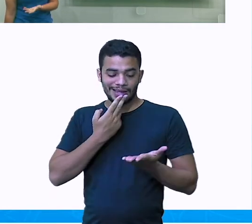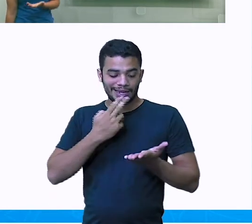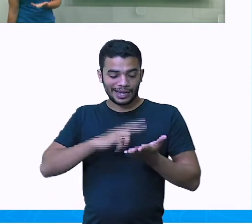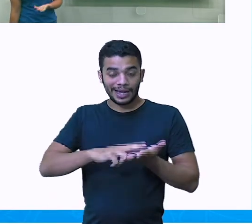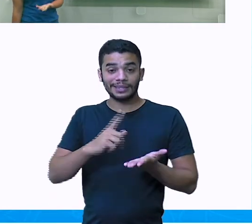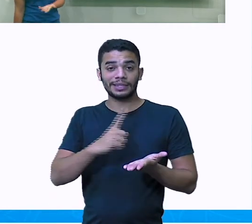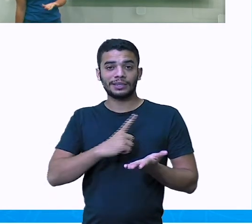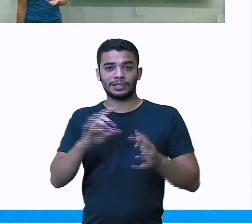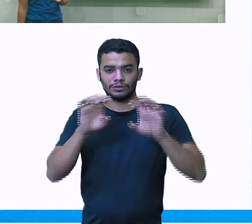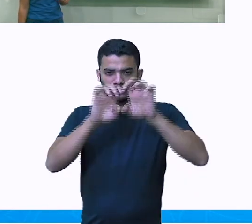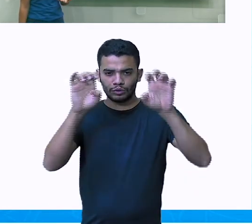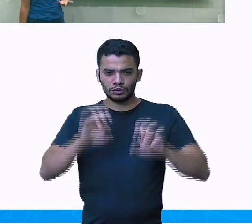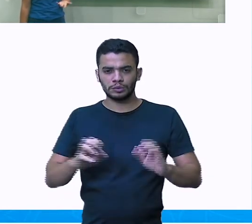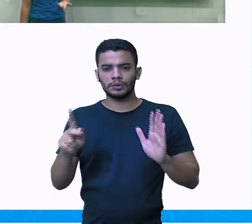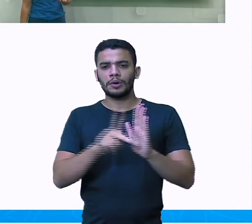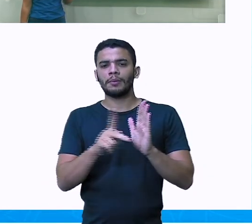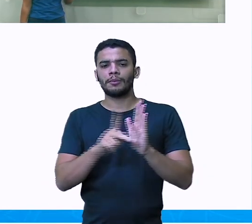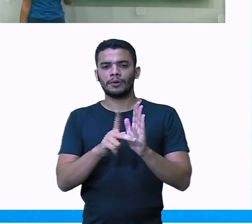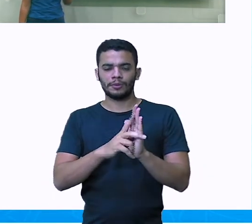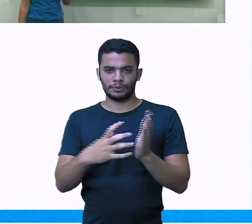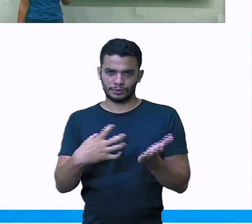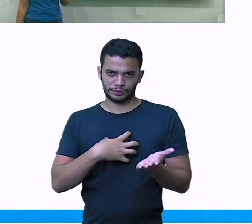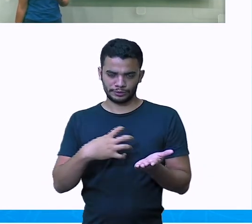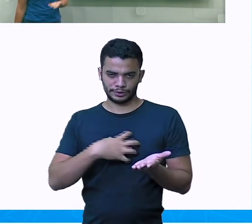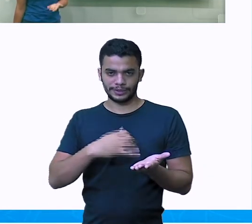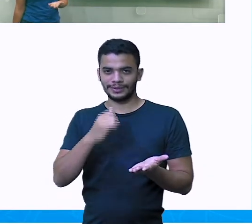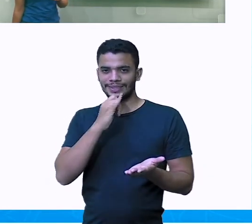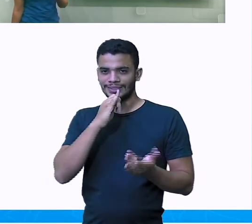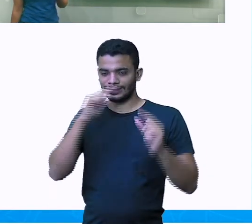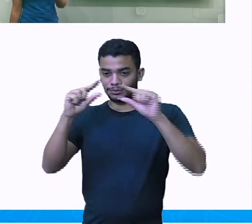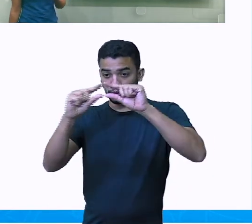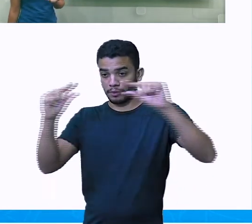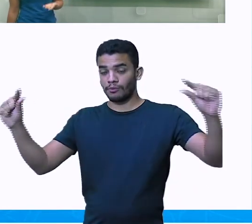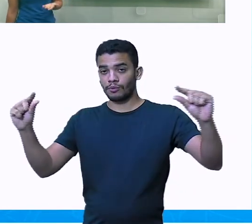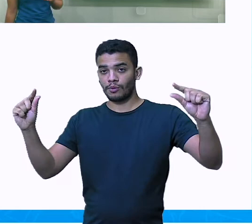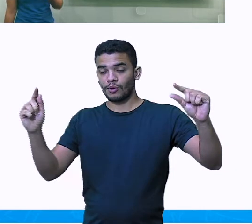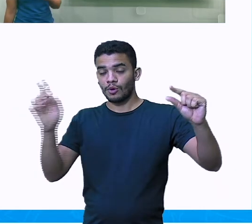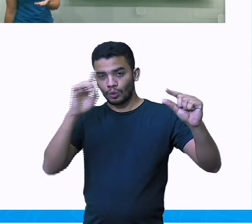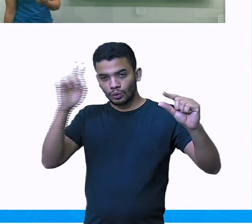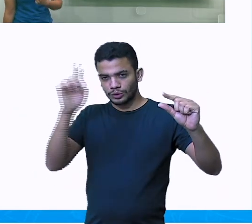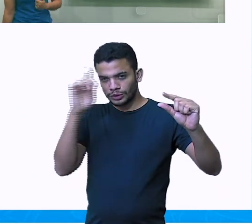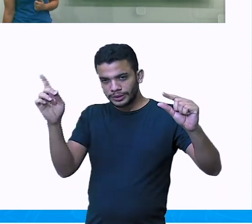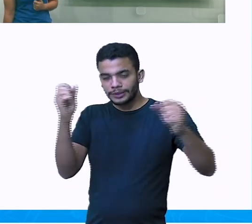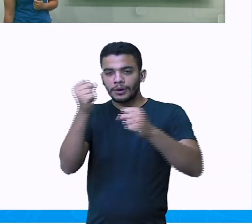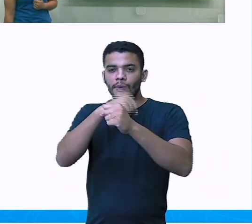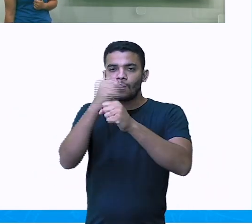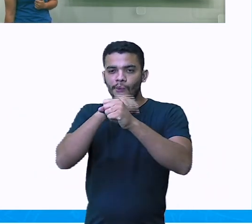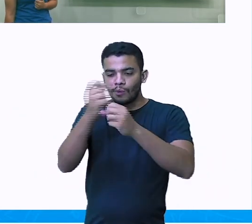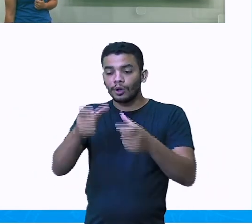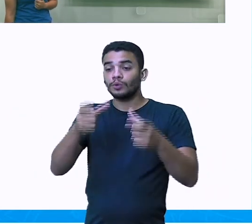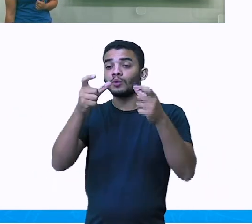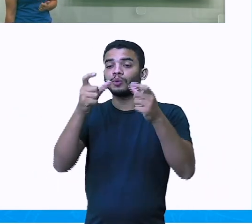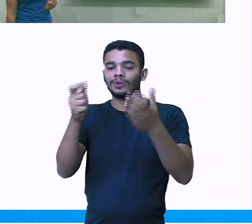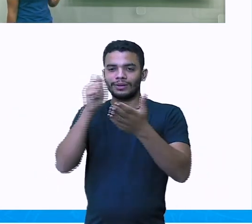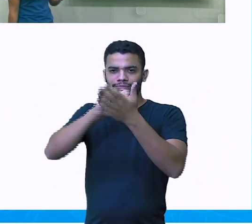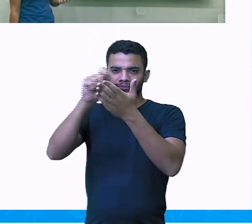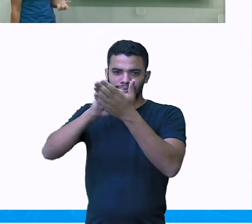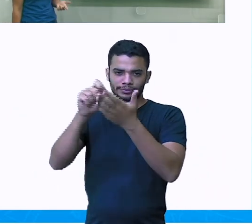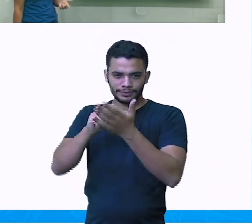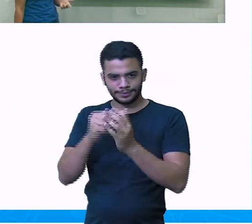estrutura, com cabeçalho, que é a data e local de onde foi escrita a